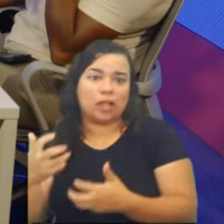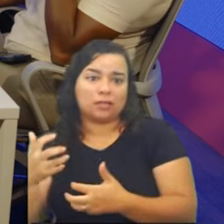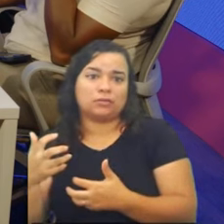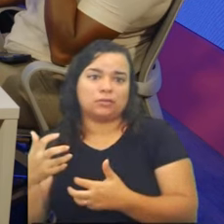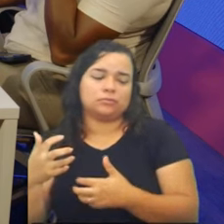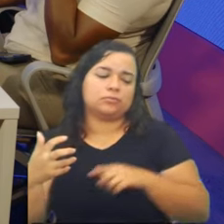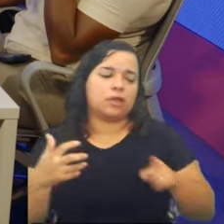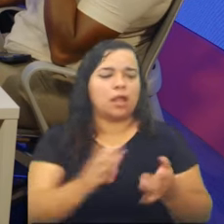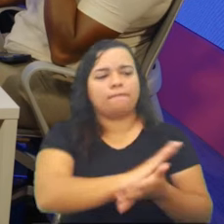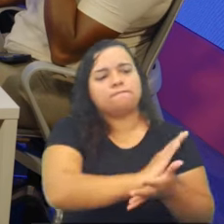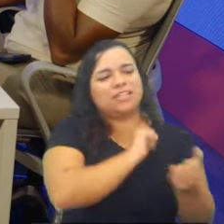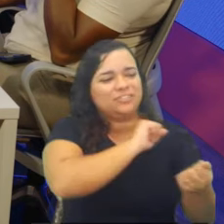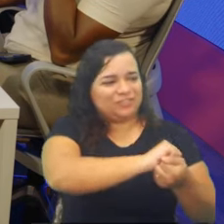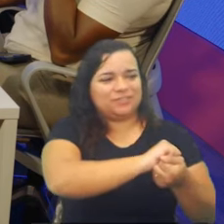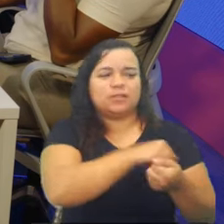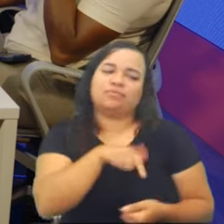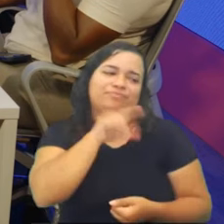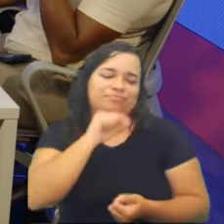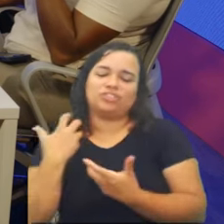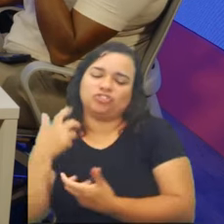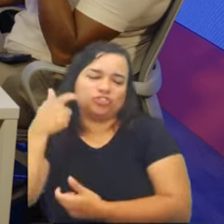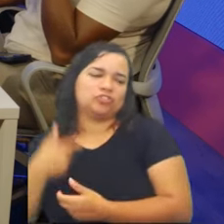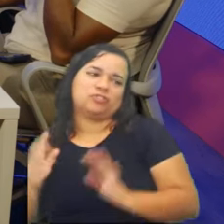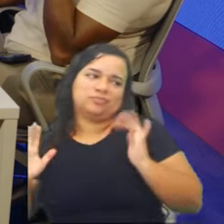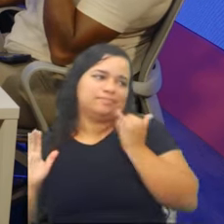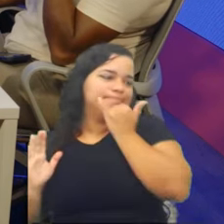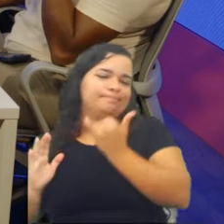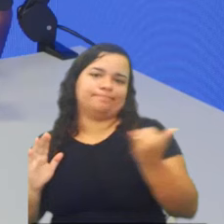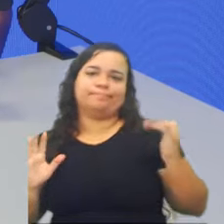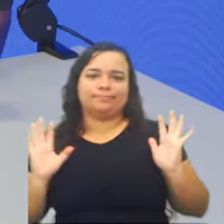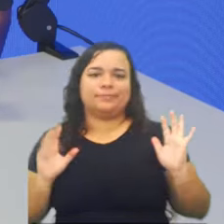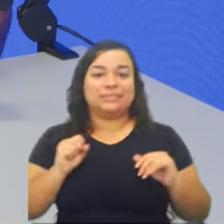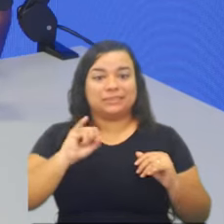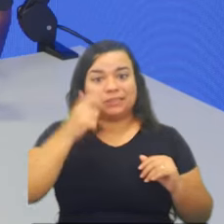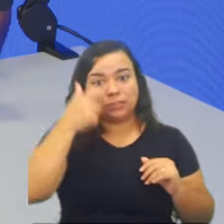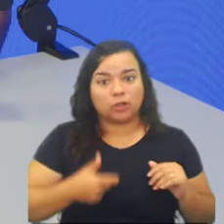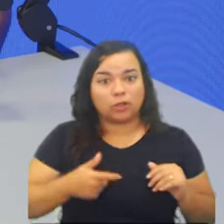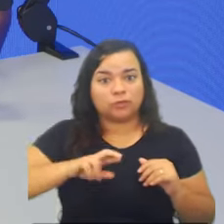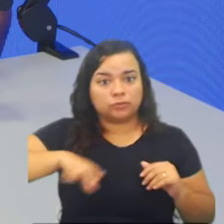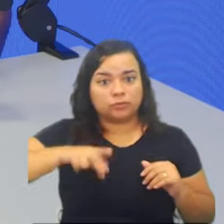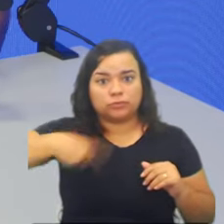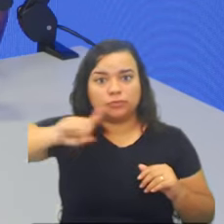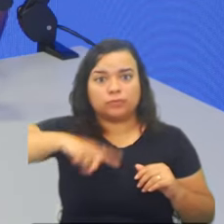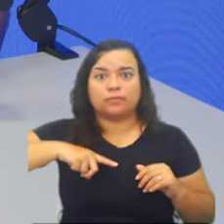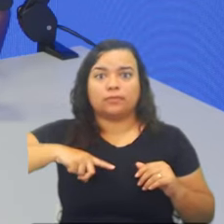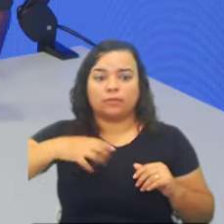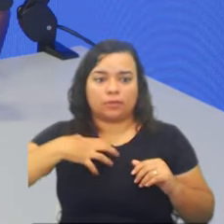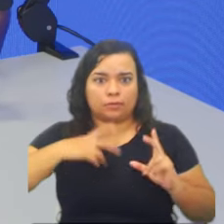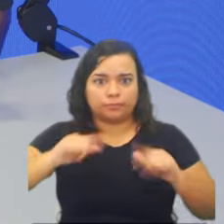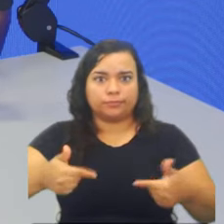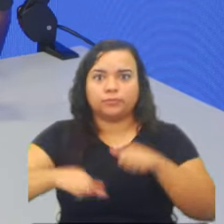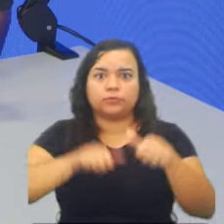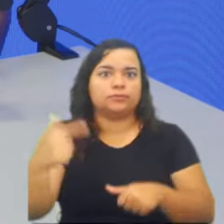Rolê e ficar do lado do opressor eu prefiro ser a chata do Rolê Bora e se não fossem nós pessoas como nós não teríamos